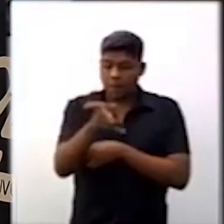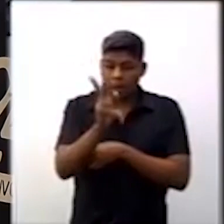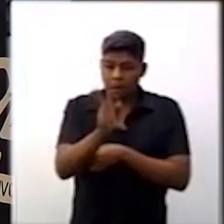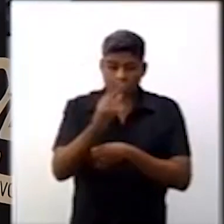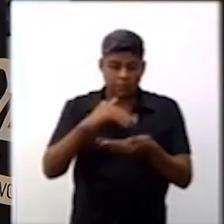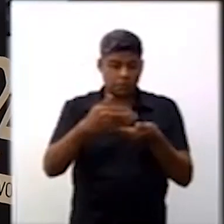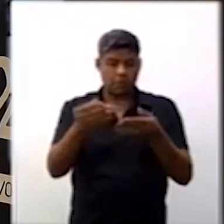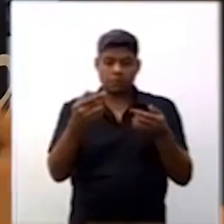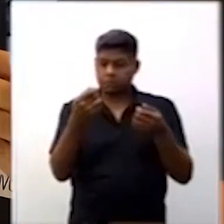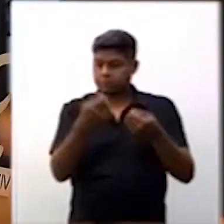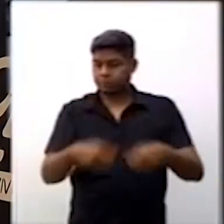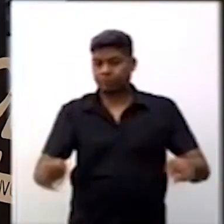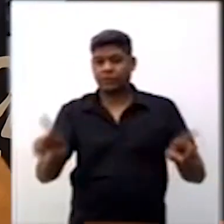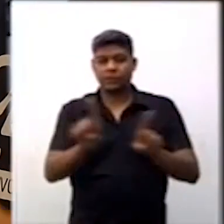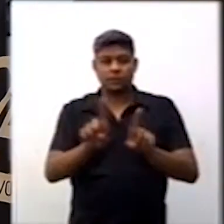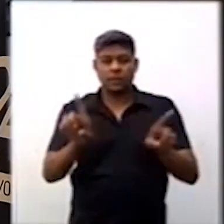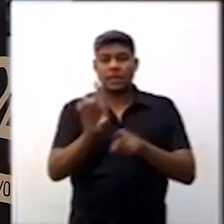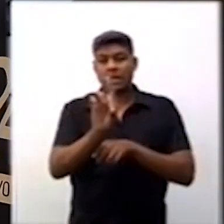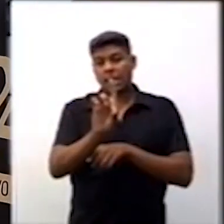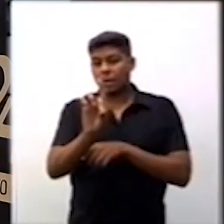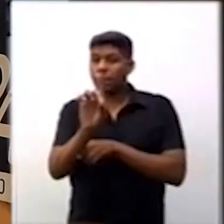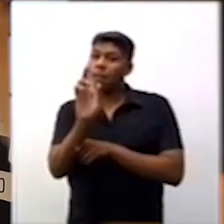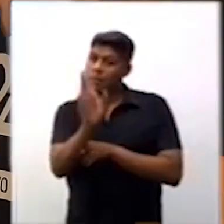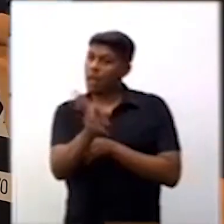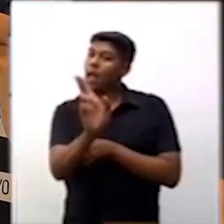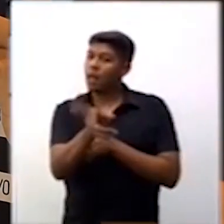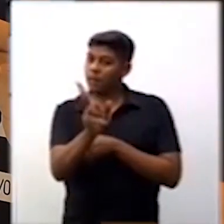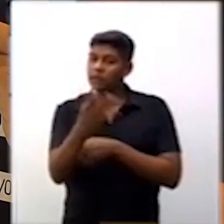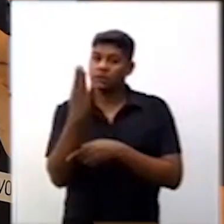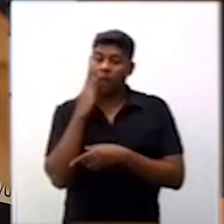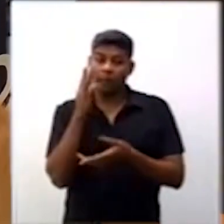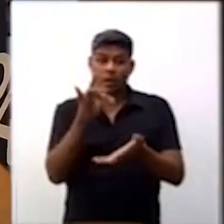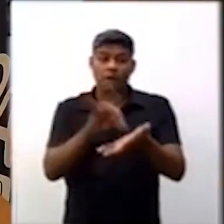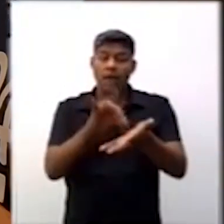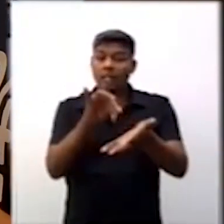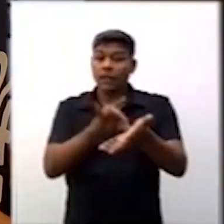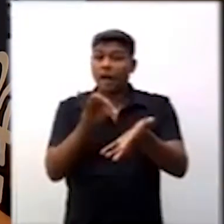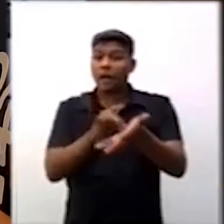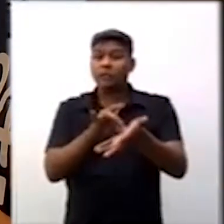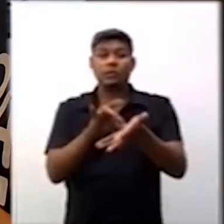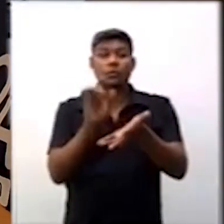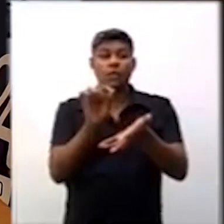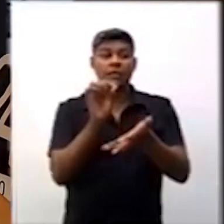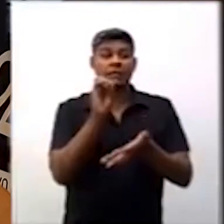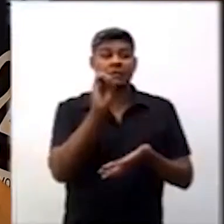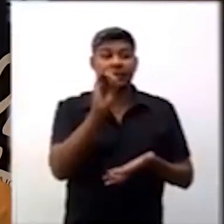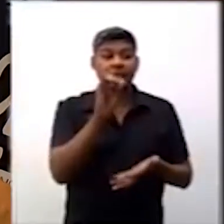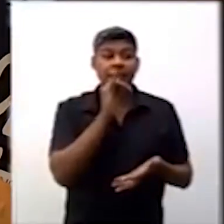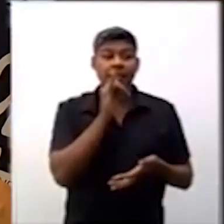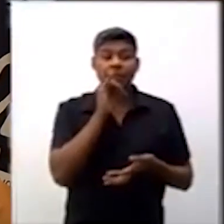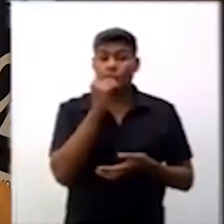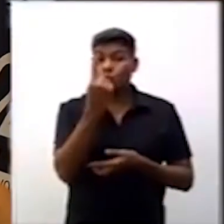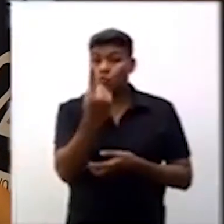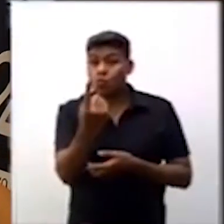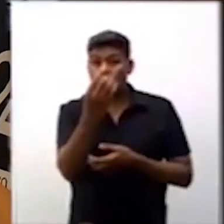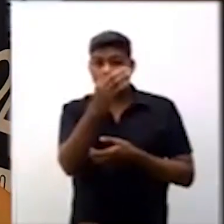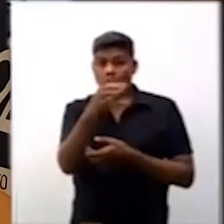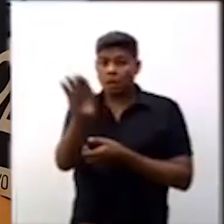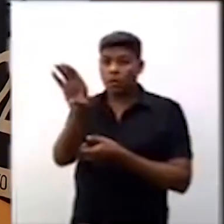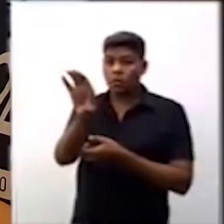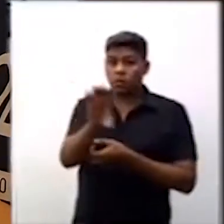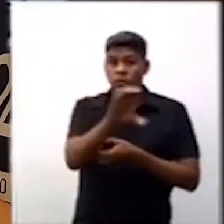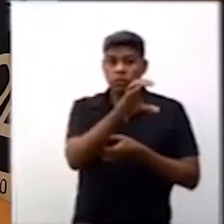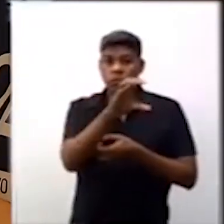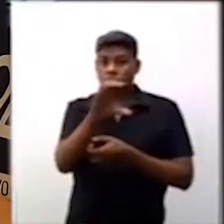para um notebook, mas a DDP é a mesma. Isso é tão verdade que se você liga um aparelho por vez, ele